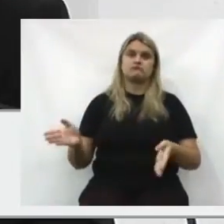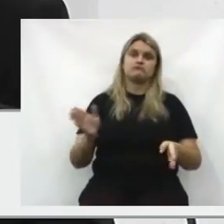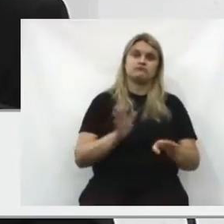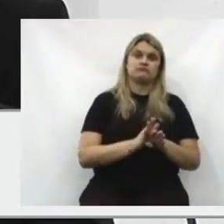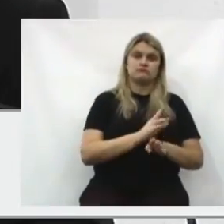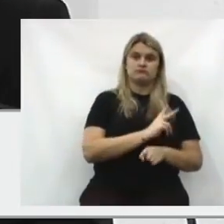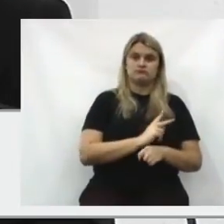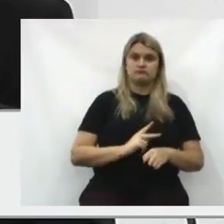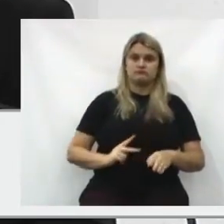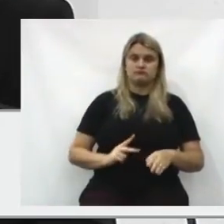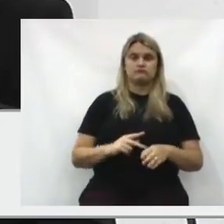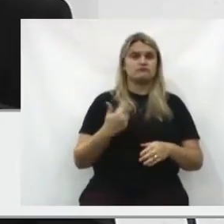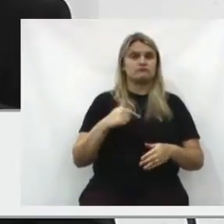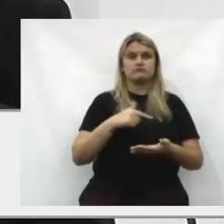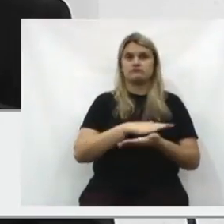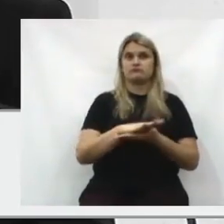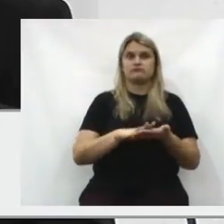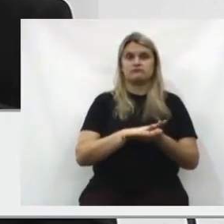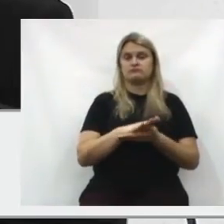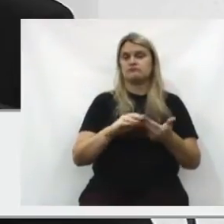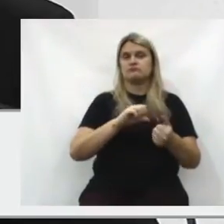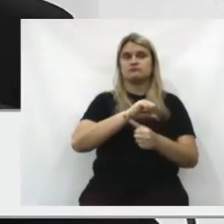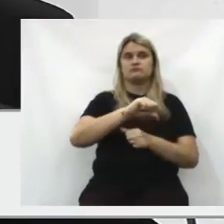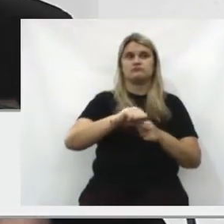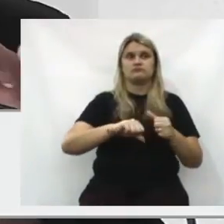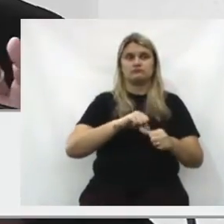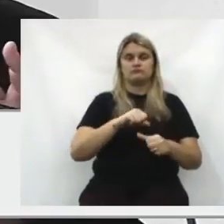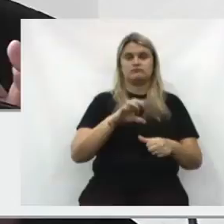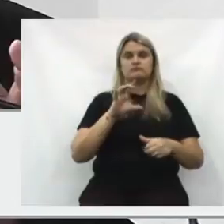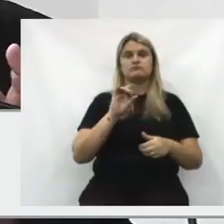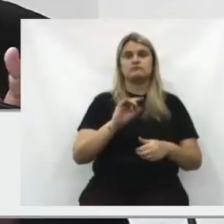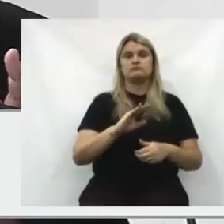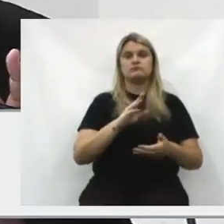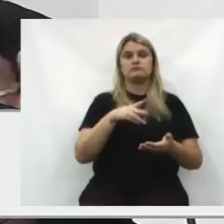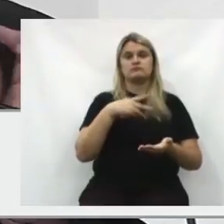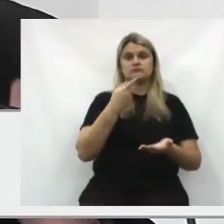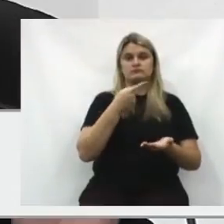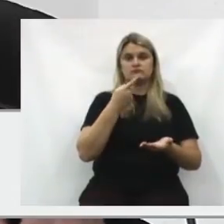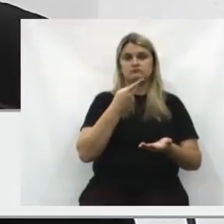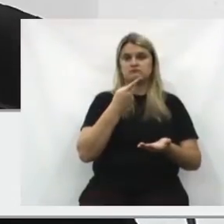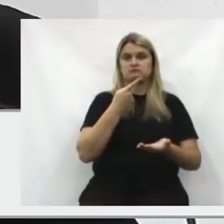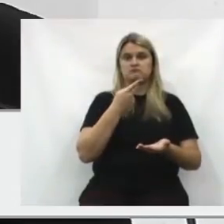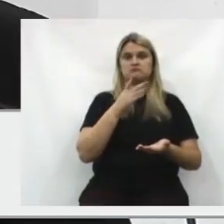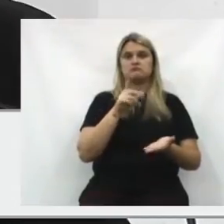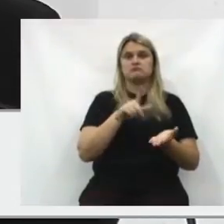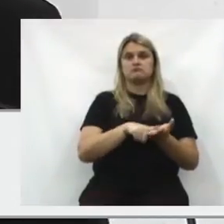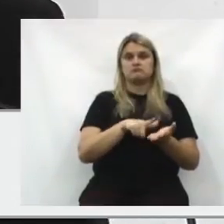sai presidente, vem presidente, e a conversa não sai